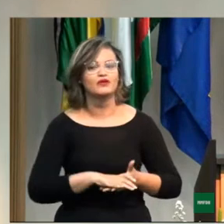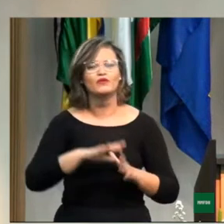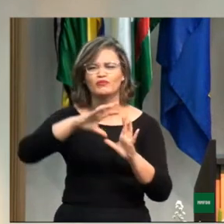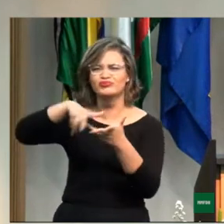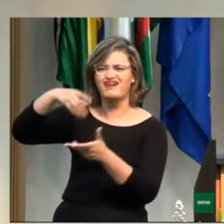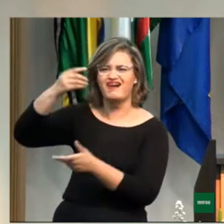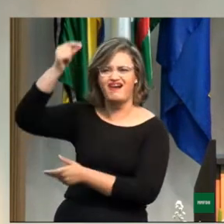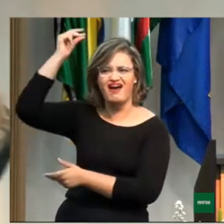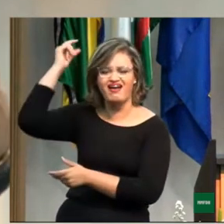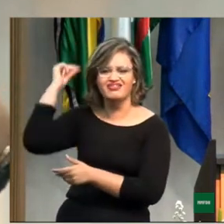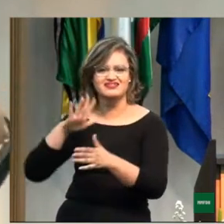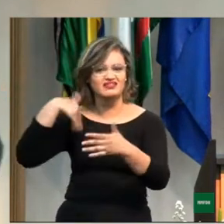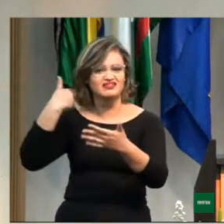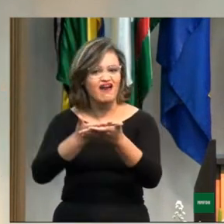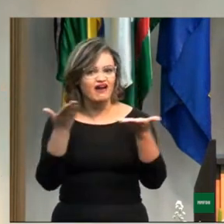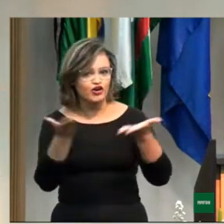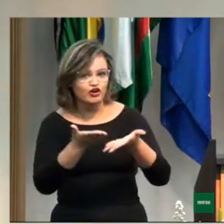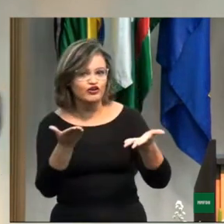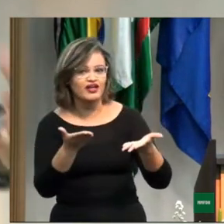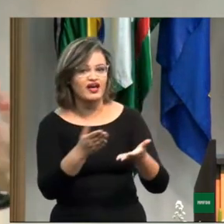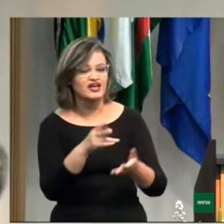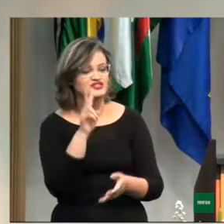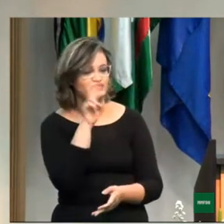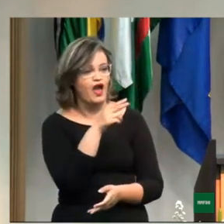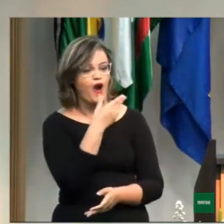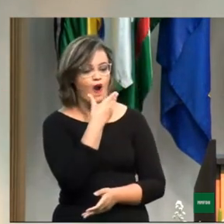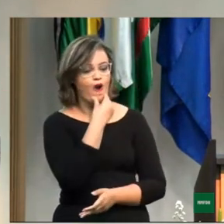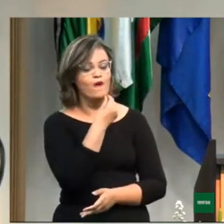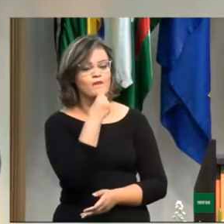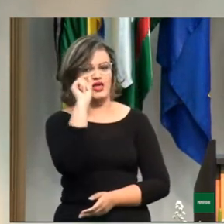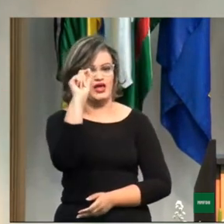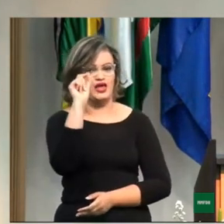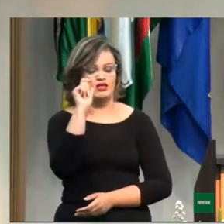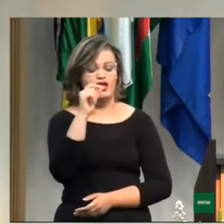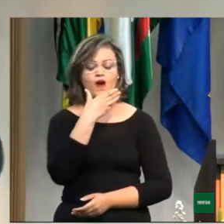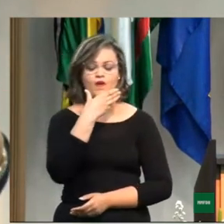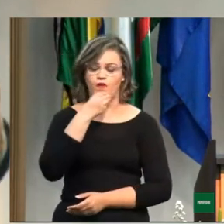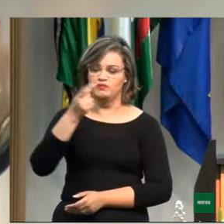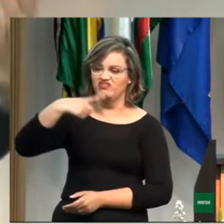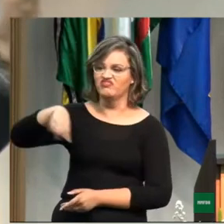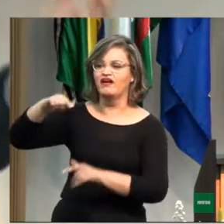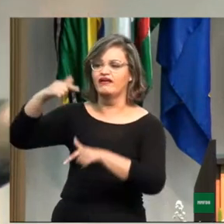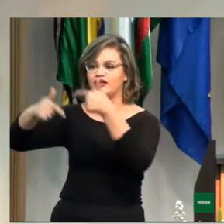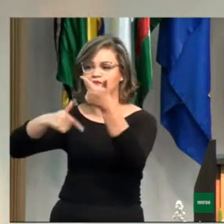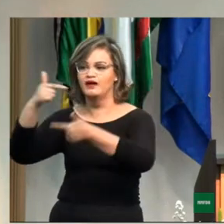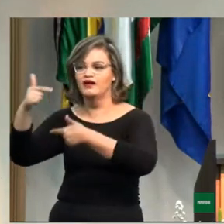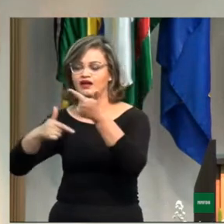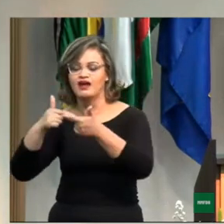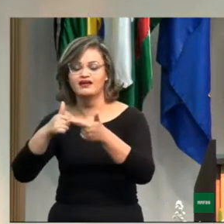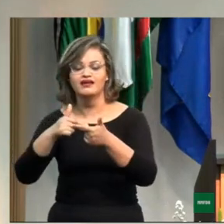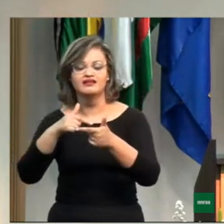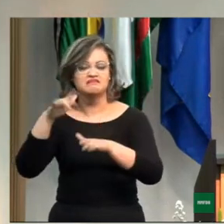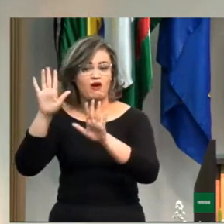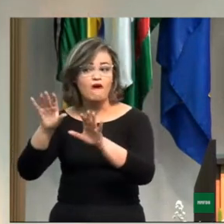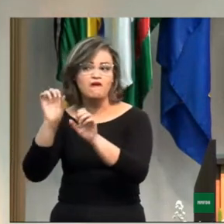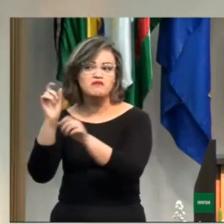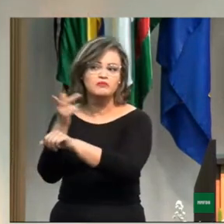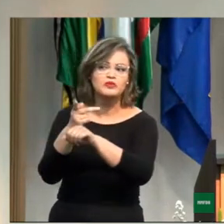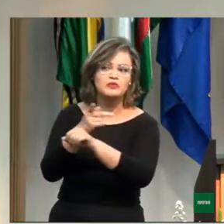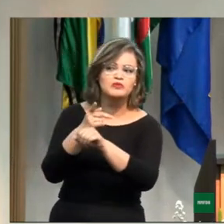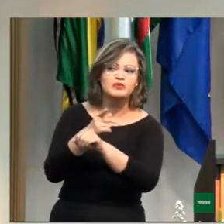gente vê o homem sendo aquele ser que sai, que busca, e até que ele encontra uma mulher que faz com que